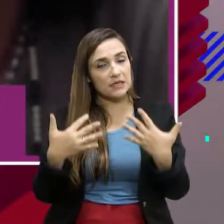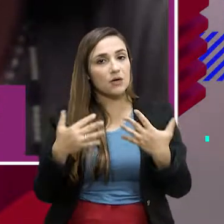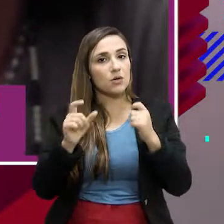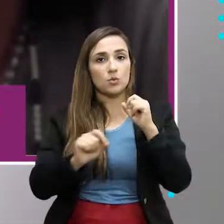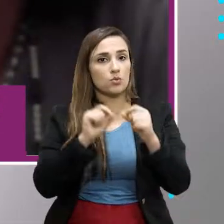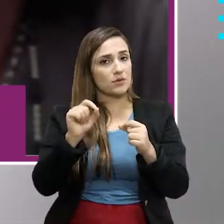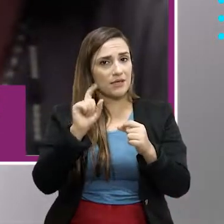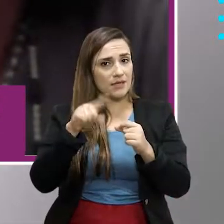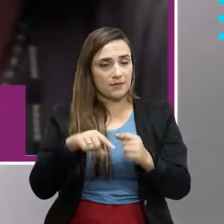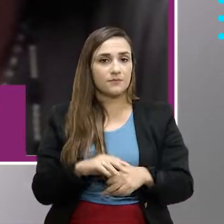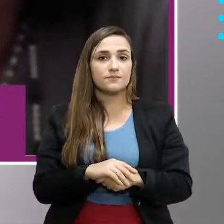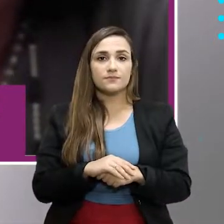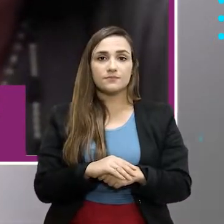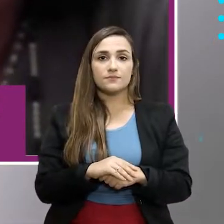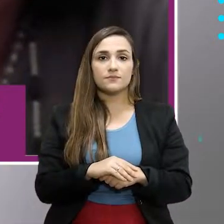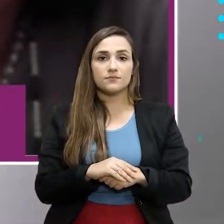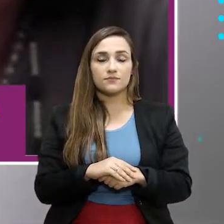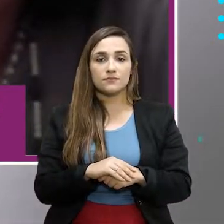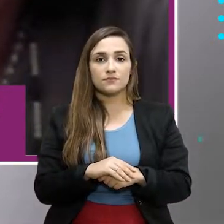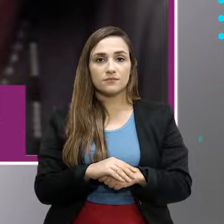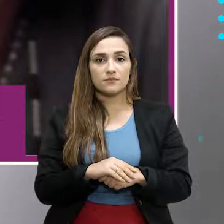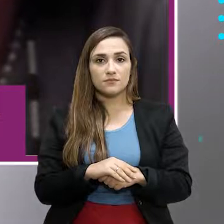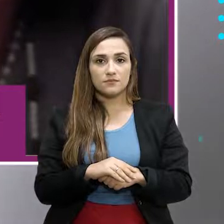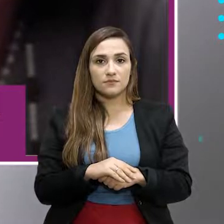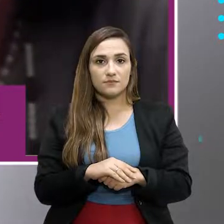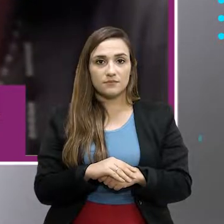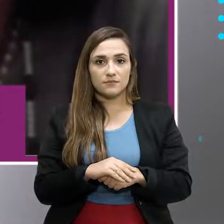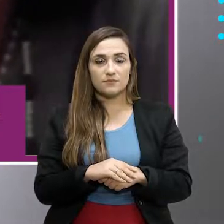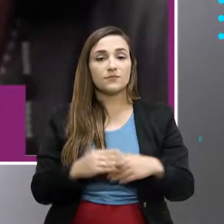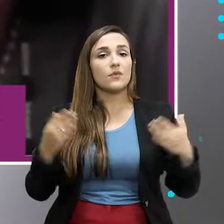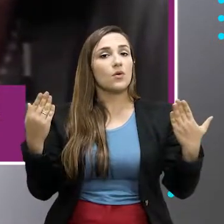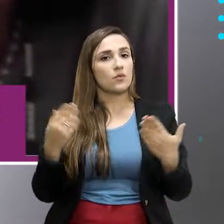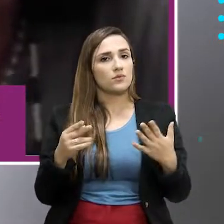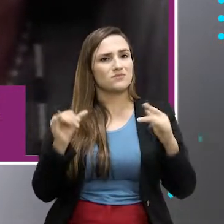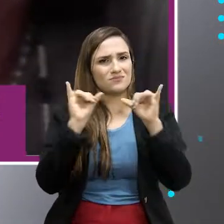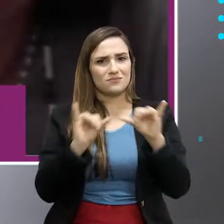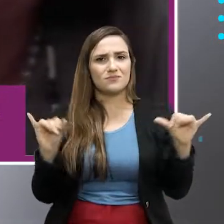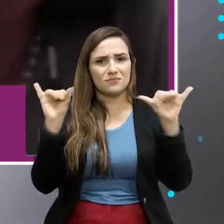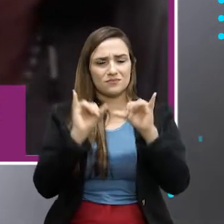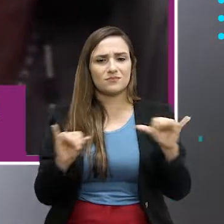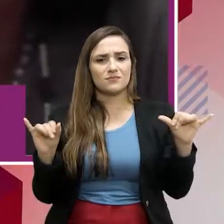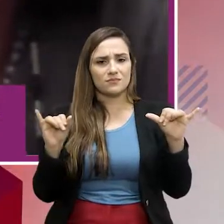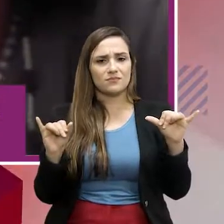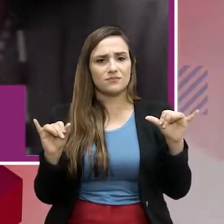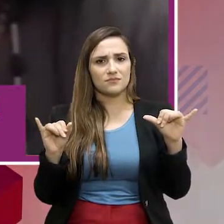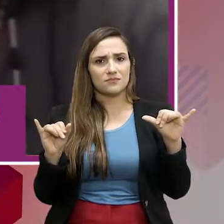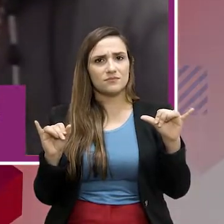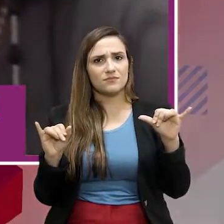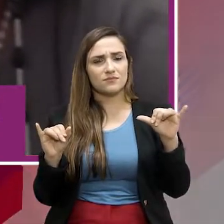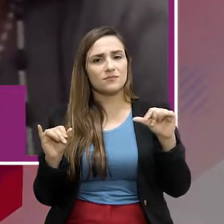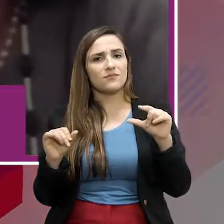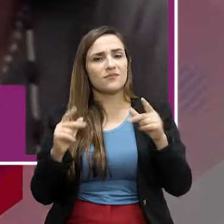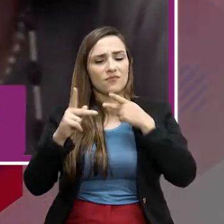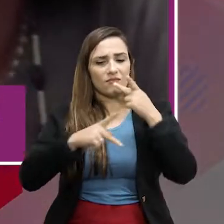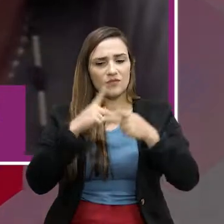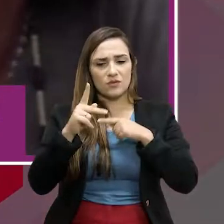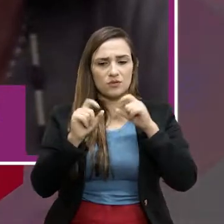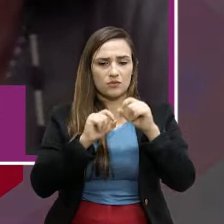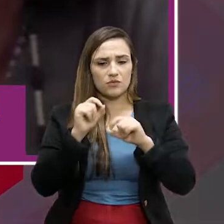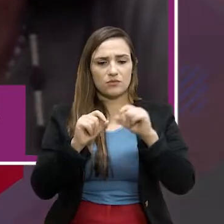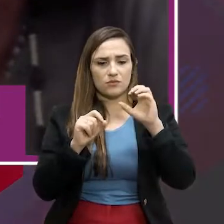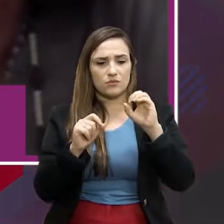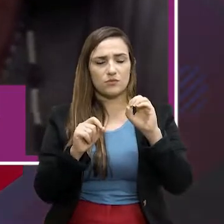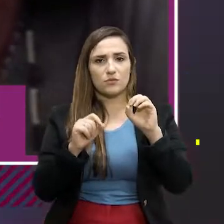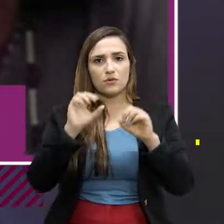pudesse contextualizar para a gente. Hoje a gente tem uma notícia, né, por um outro canal de comunicação que fala que desde que